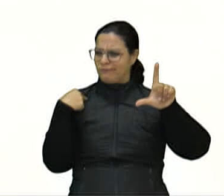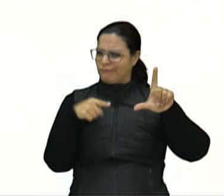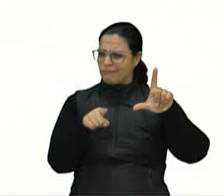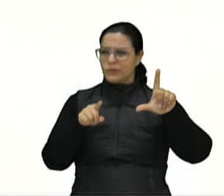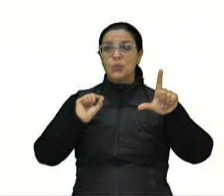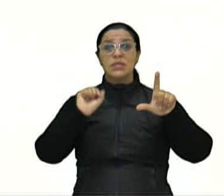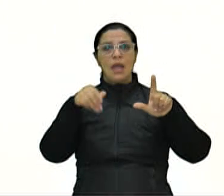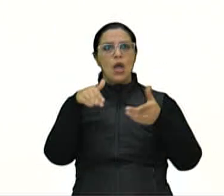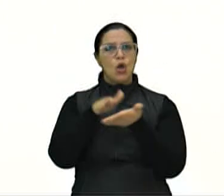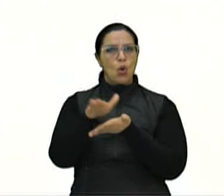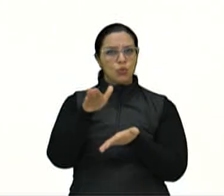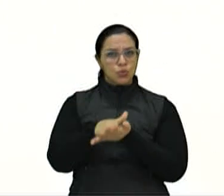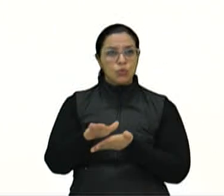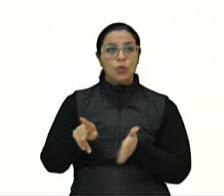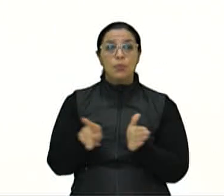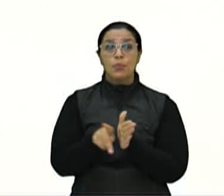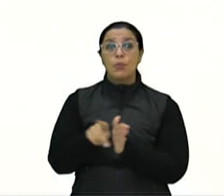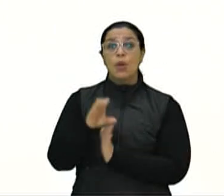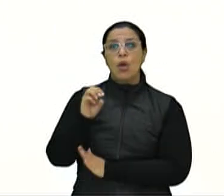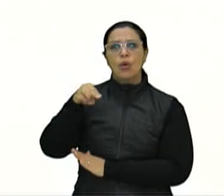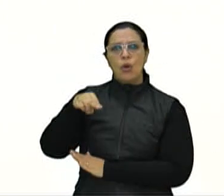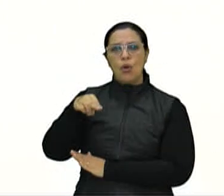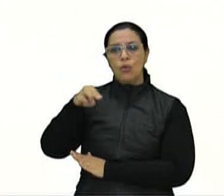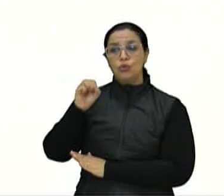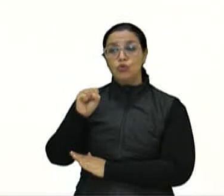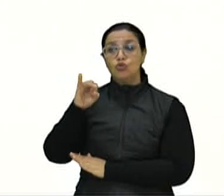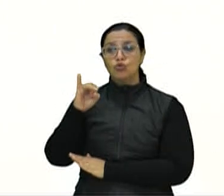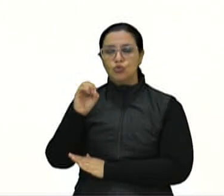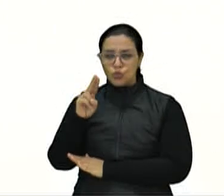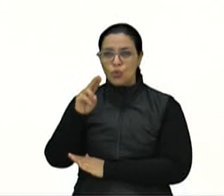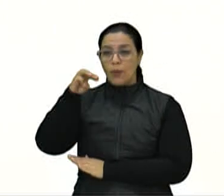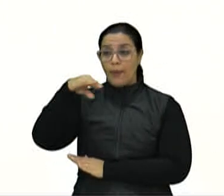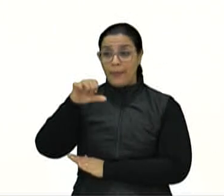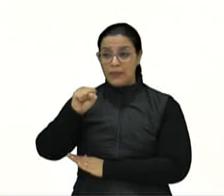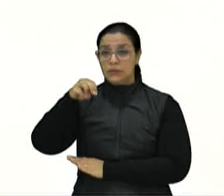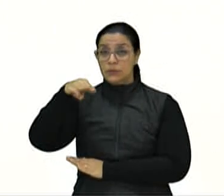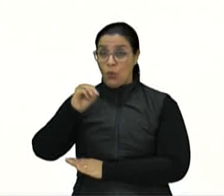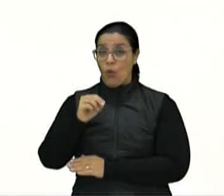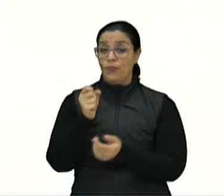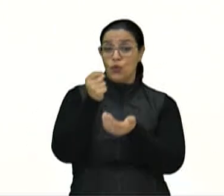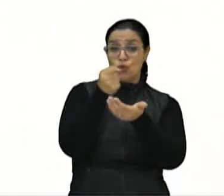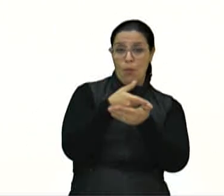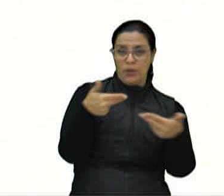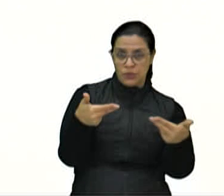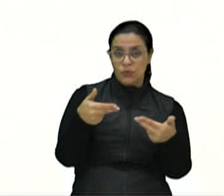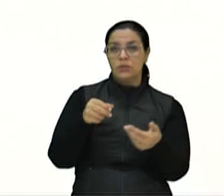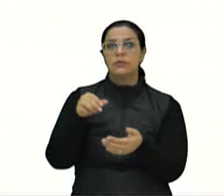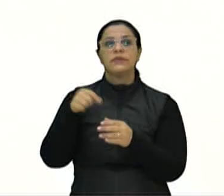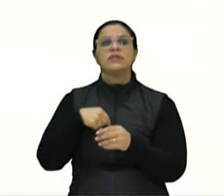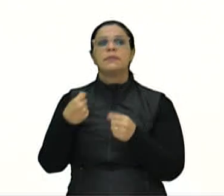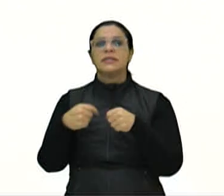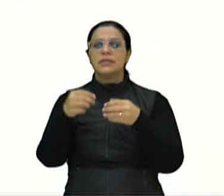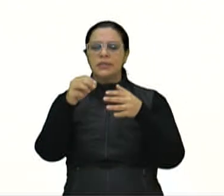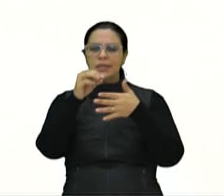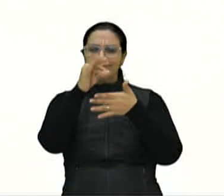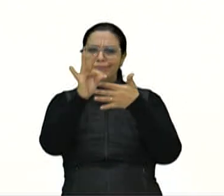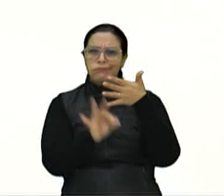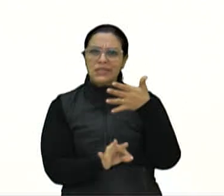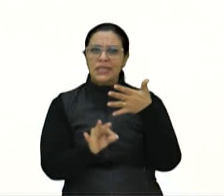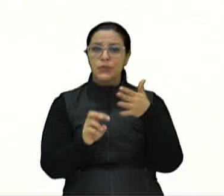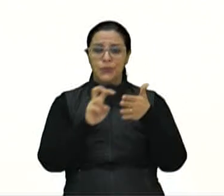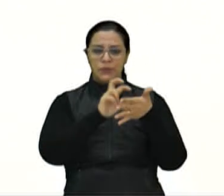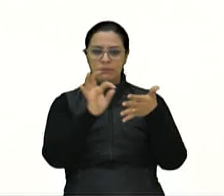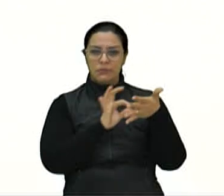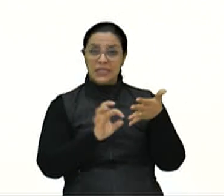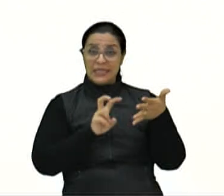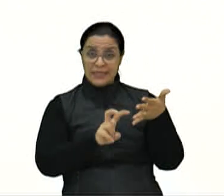que é consumo e o que é consumismo? Você tem que saber fazer um parágrafo de pelo menos 5 linhas ao final dessa aula de cada uma